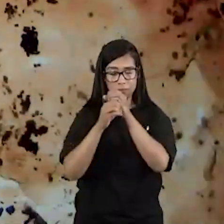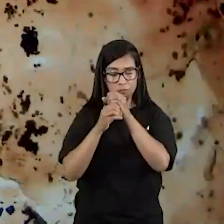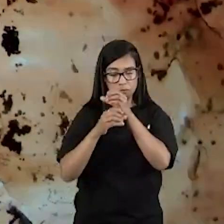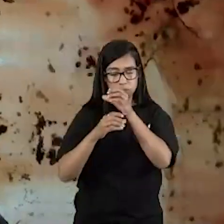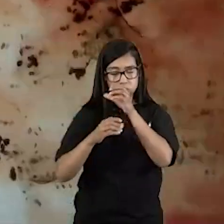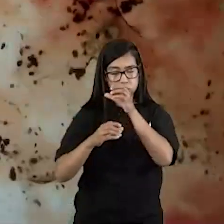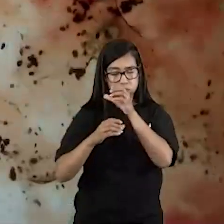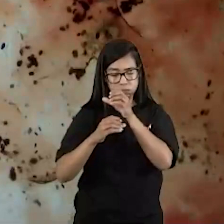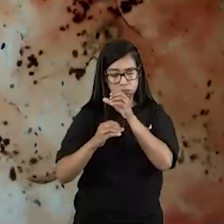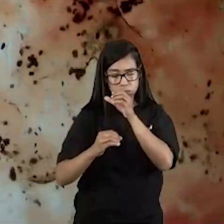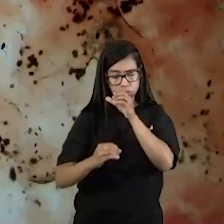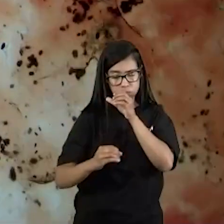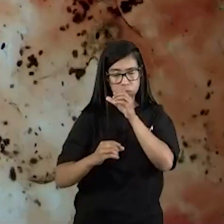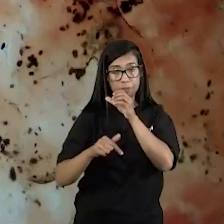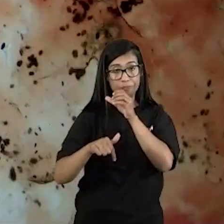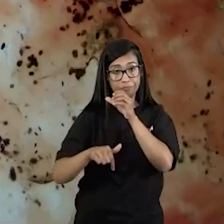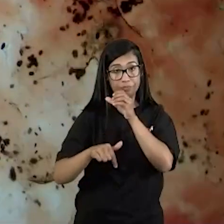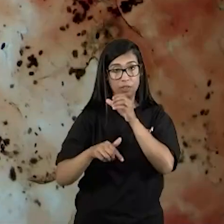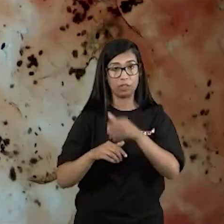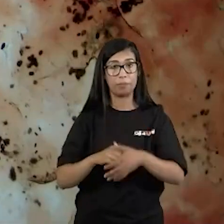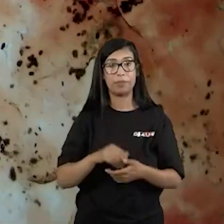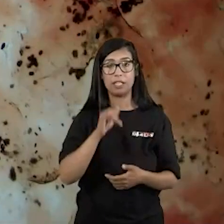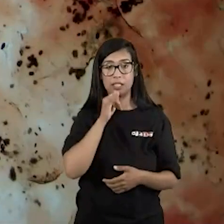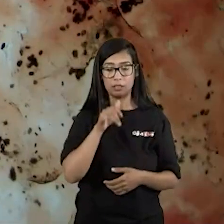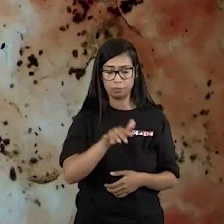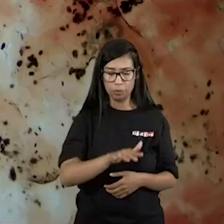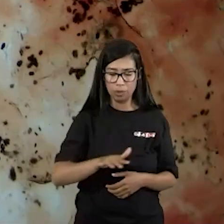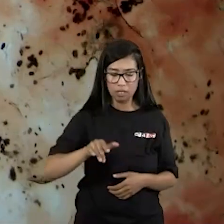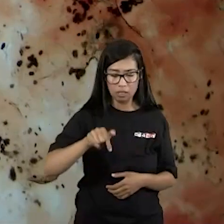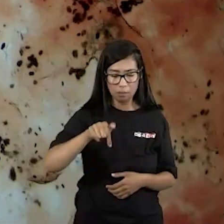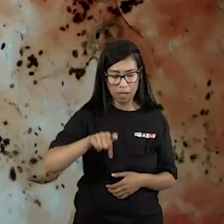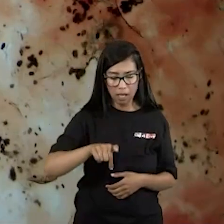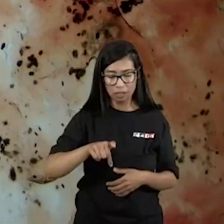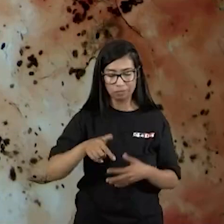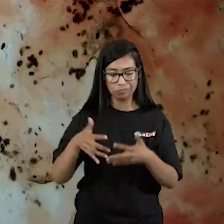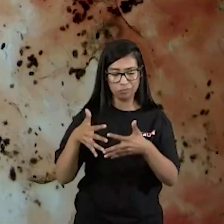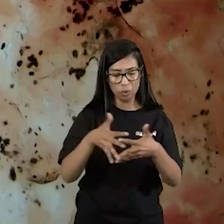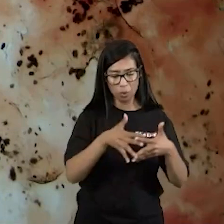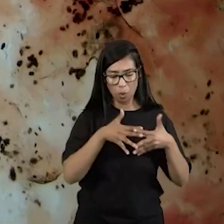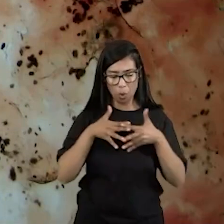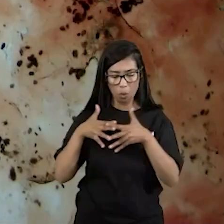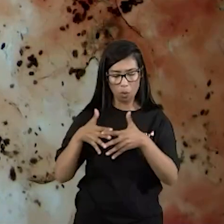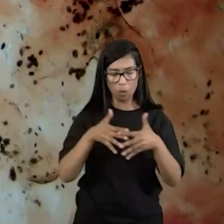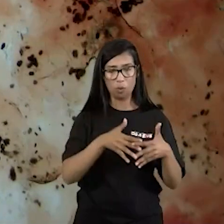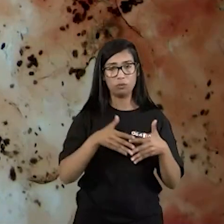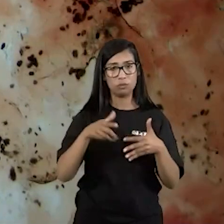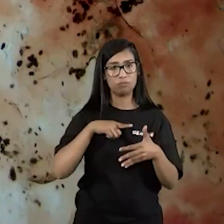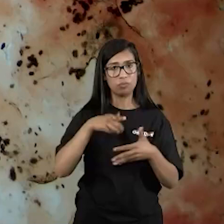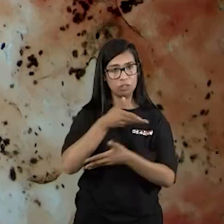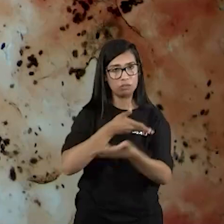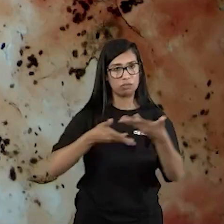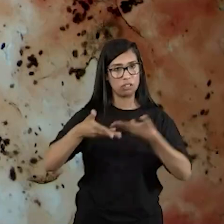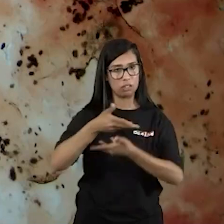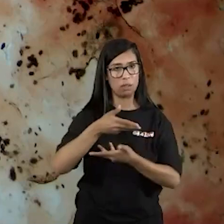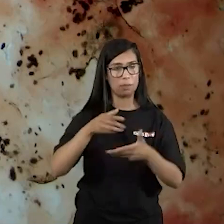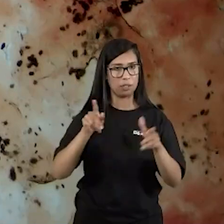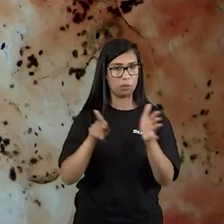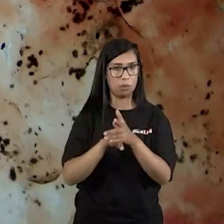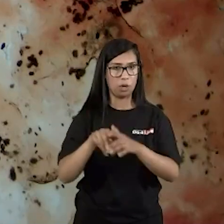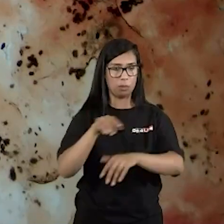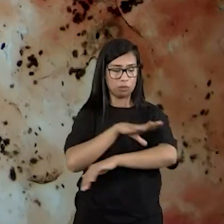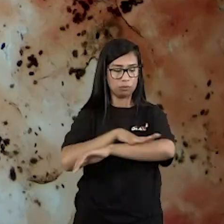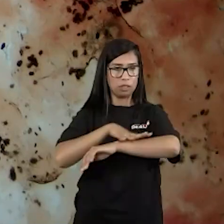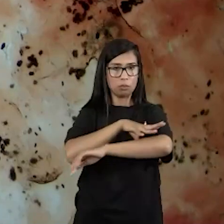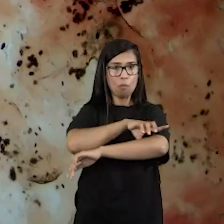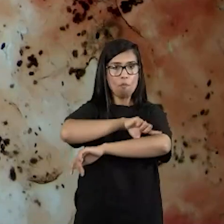E aí, gente, no meio de toda essa bagunça de crostas, porque é assim que vem um exame parasitológico de raspado, eu já começo a perceber a